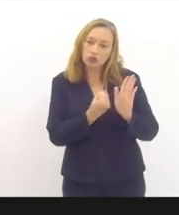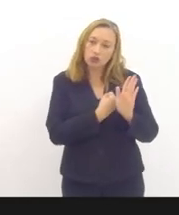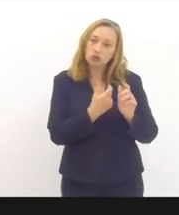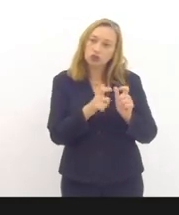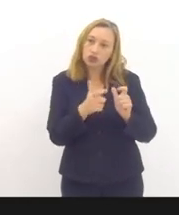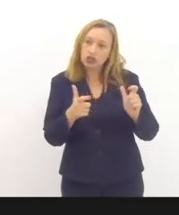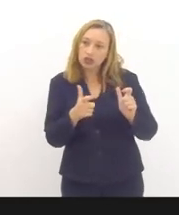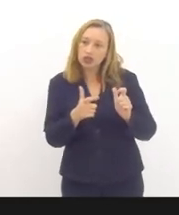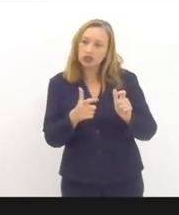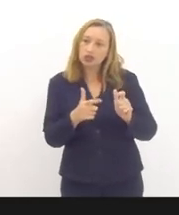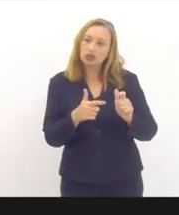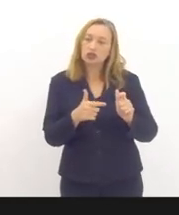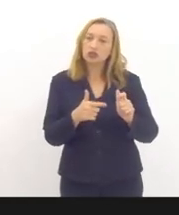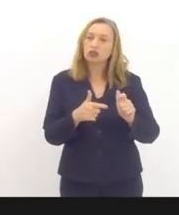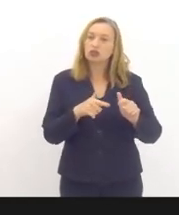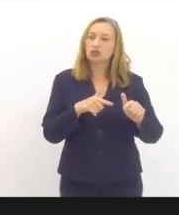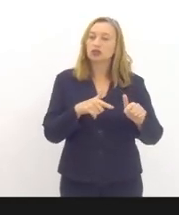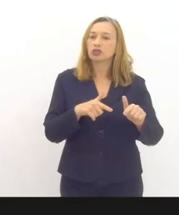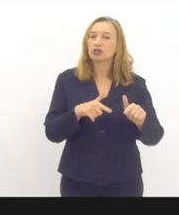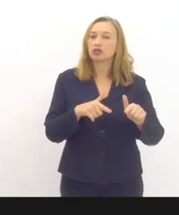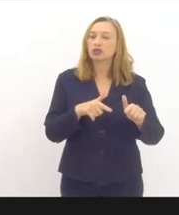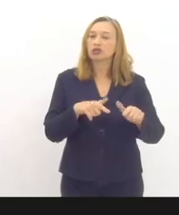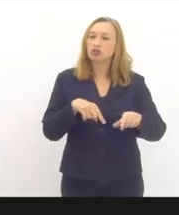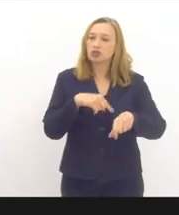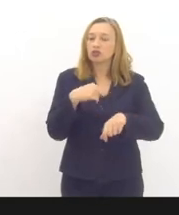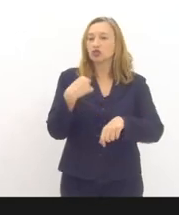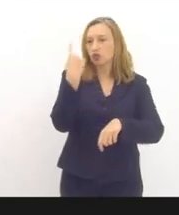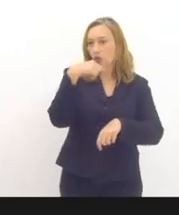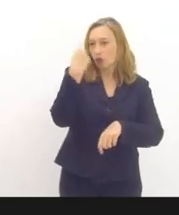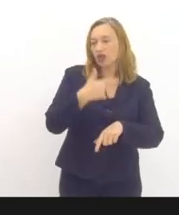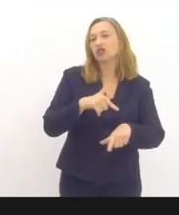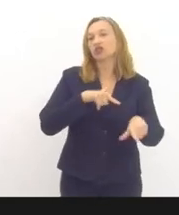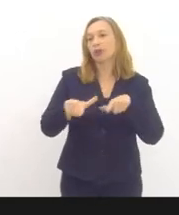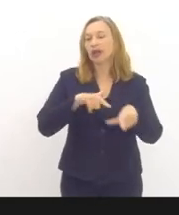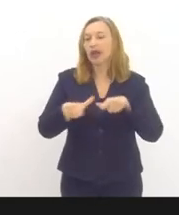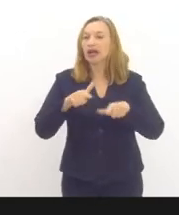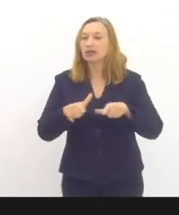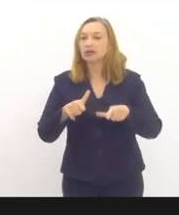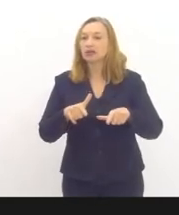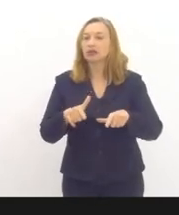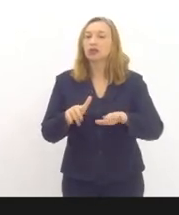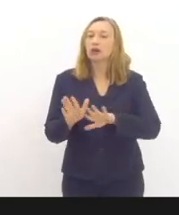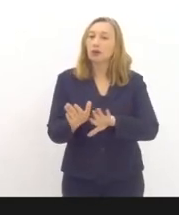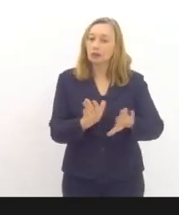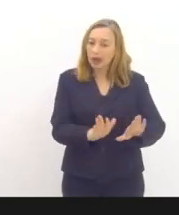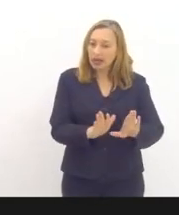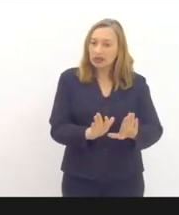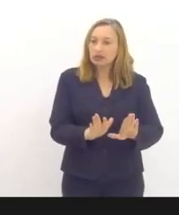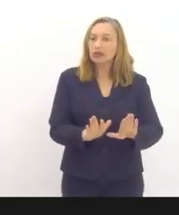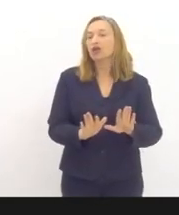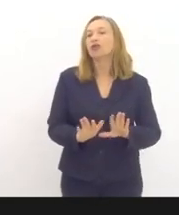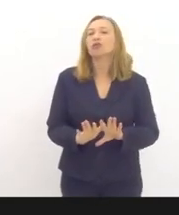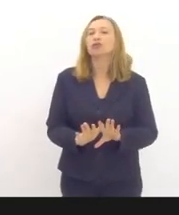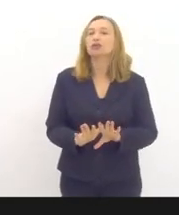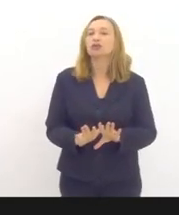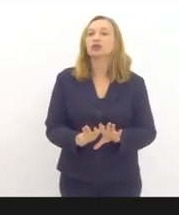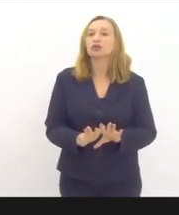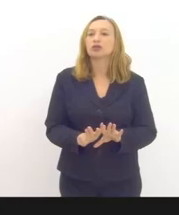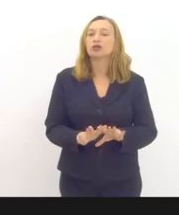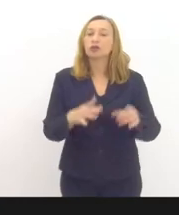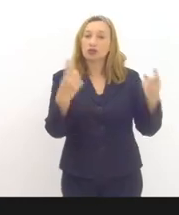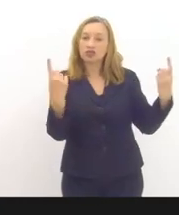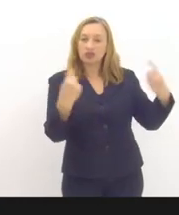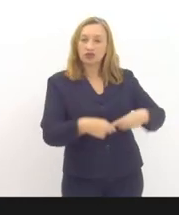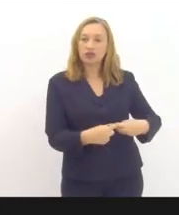carga horária, o Rio de Janeiro não precisou se adequar para esse aumento. Mas o que se tornou algo muito